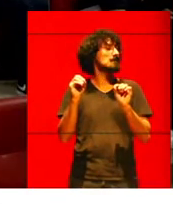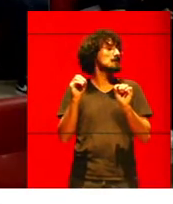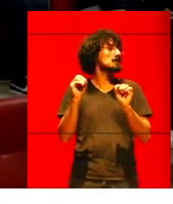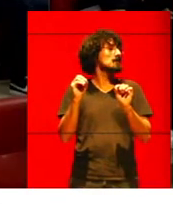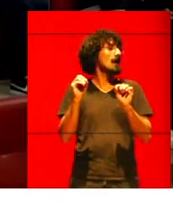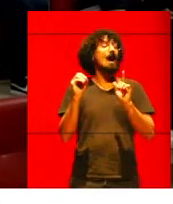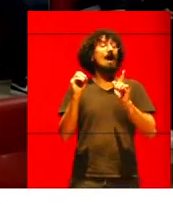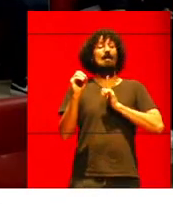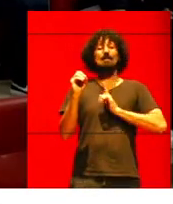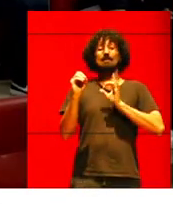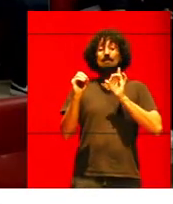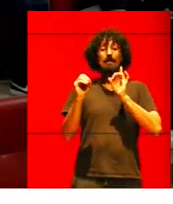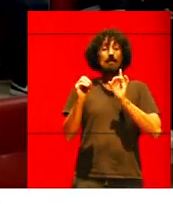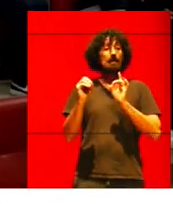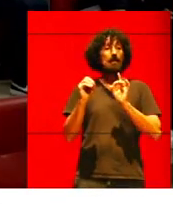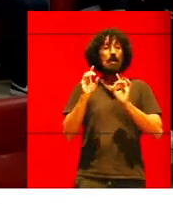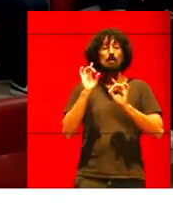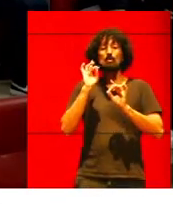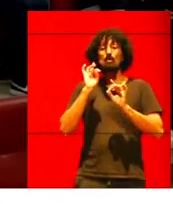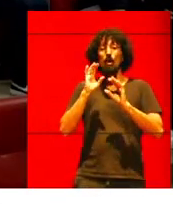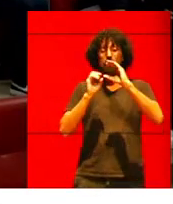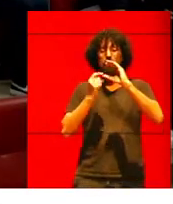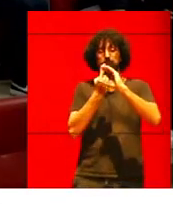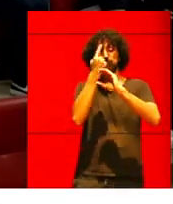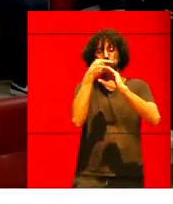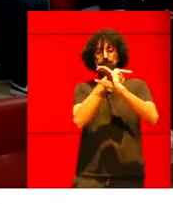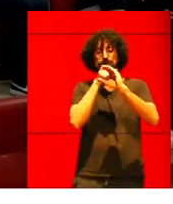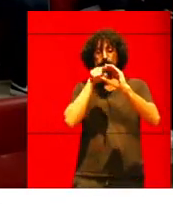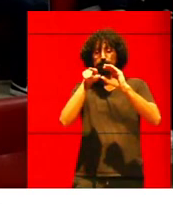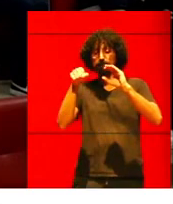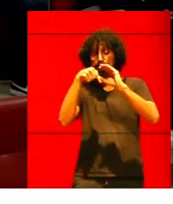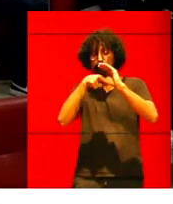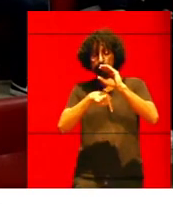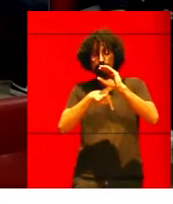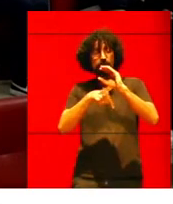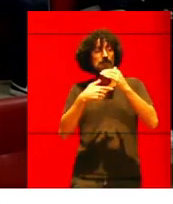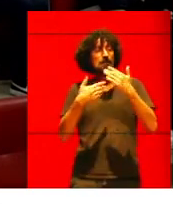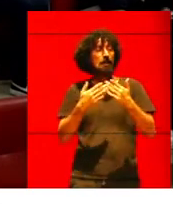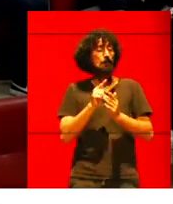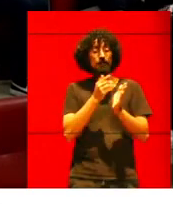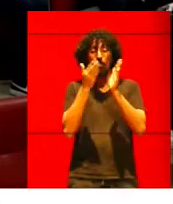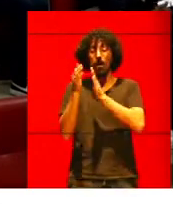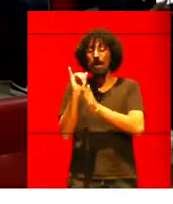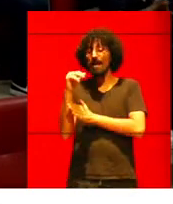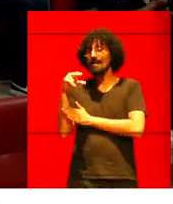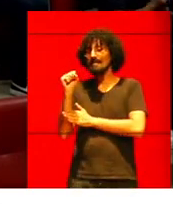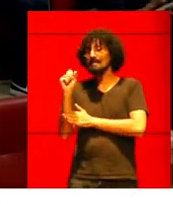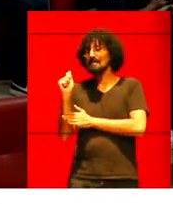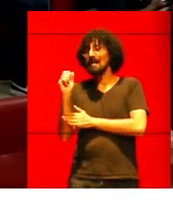só possui ligações simples entre os carbonos. Muito bem. E uma molécula insaturada?